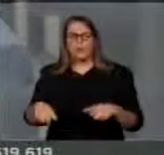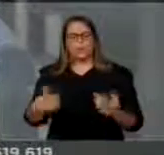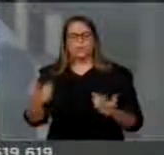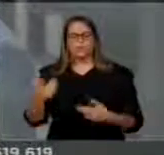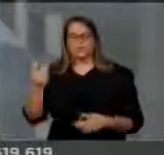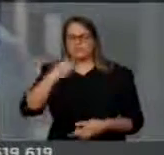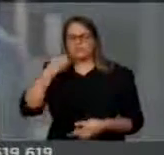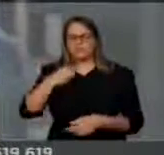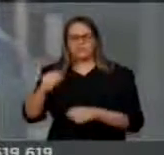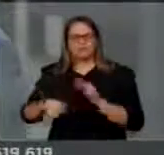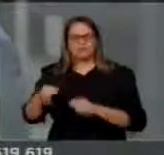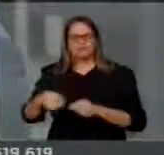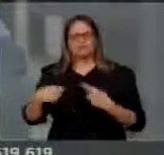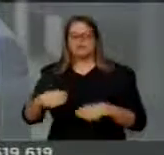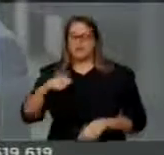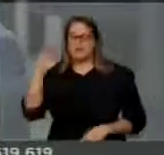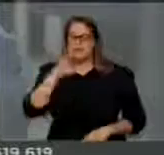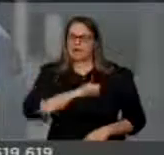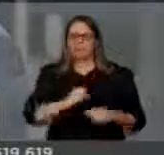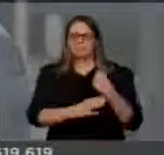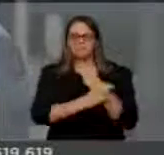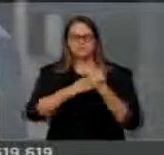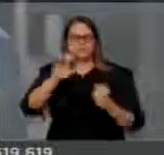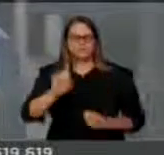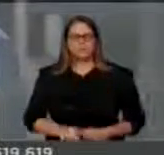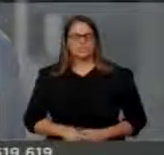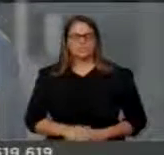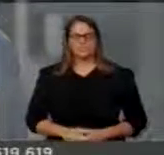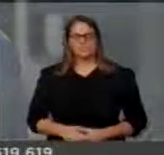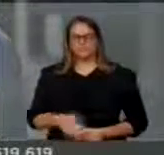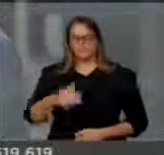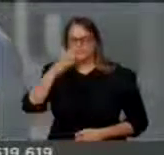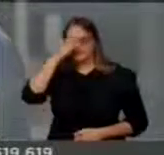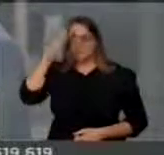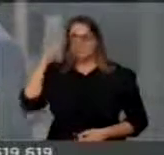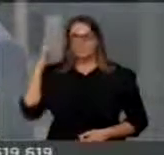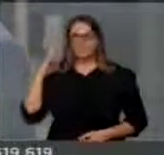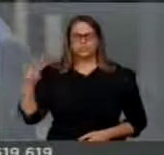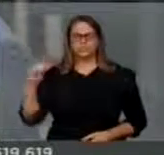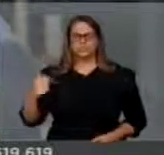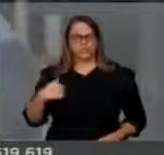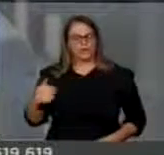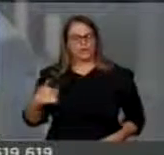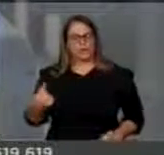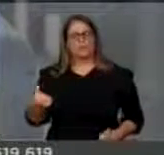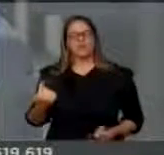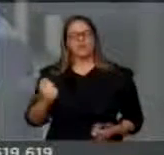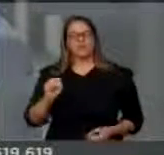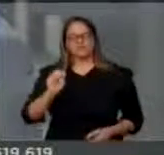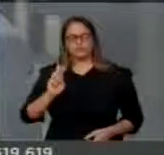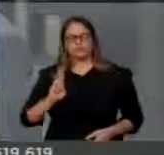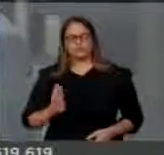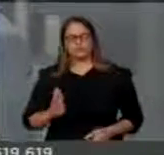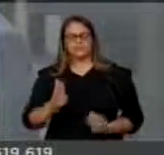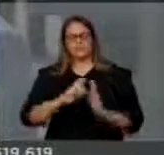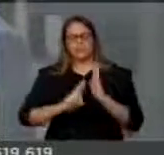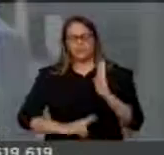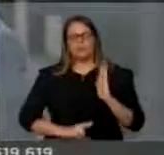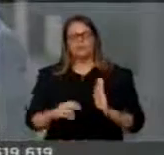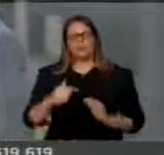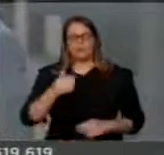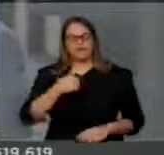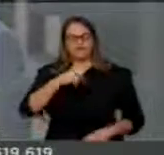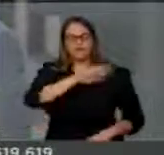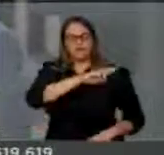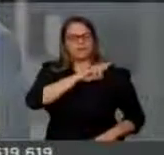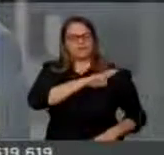para, inclusive, garantir direitos. Fui escolhido também pelos nobres deputados da comissão como um dos subrelatores. Irei ficar responsável